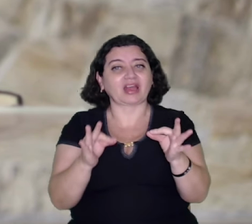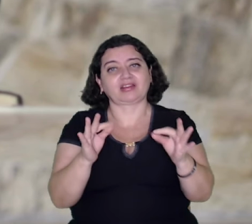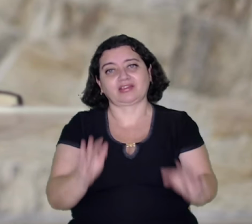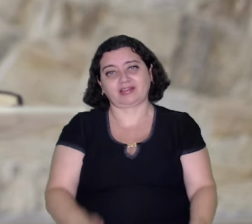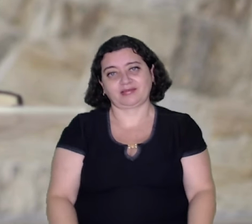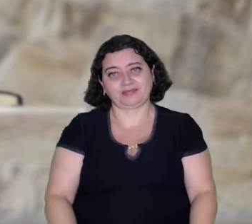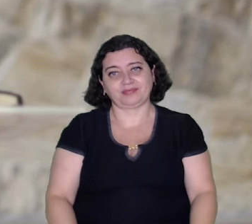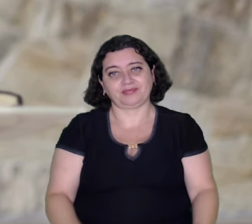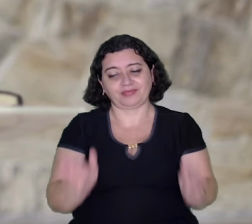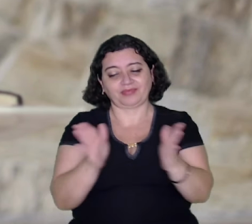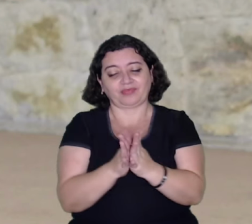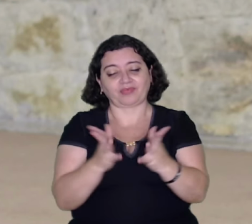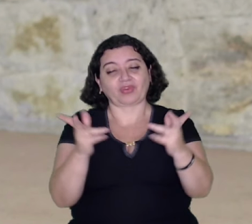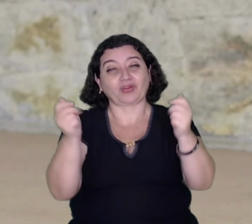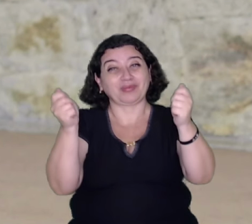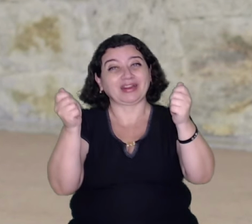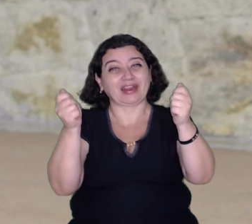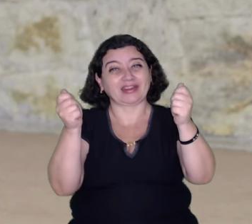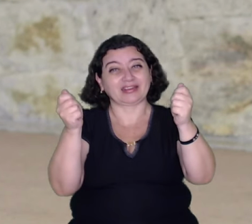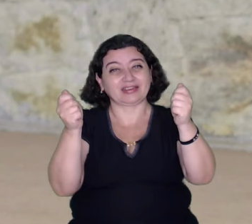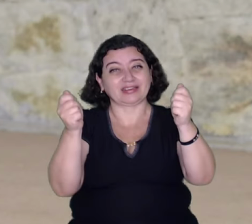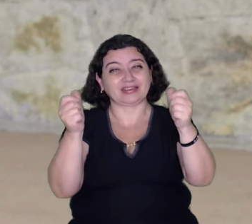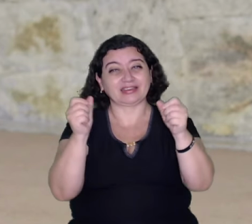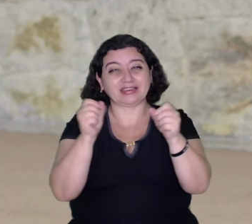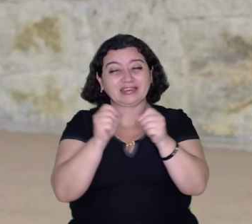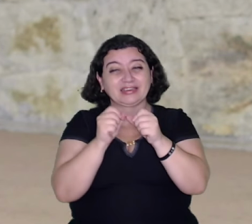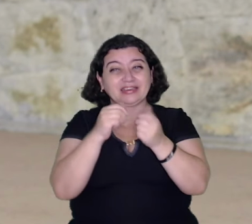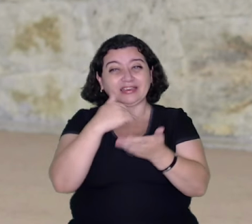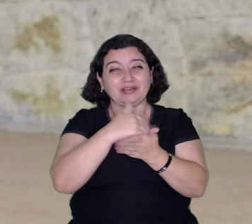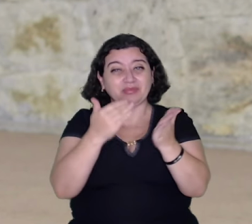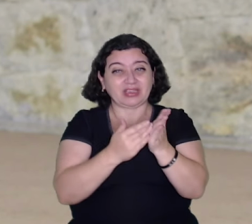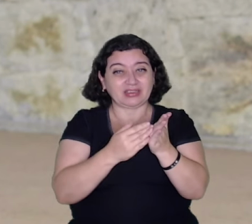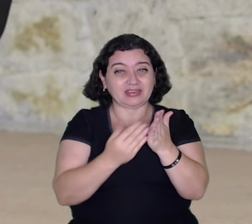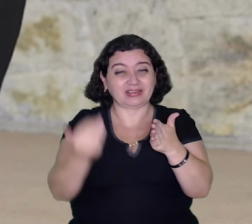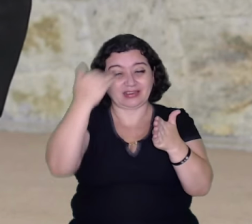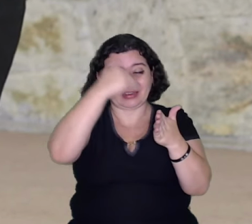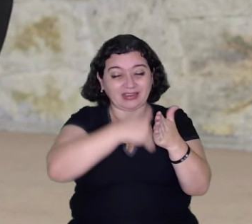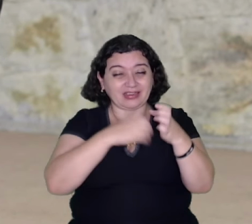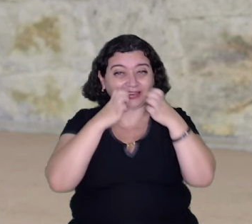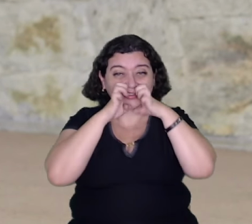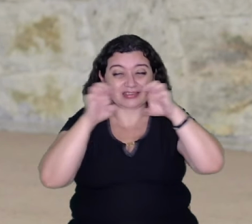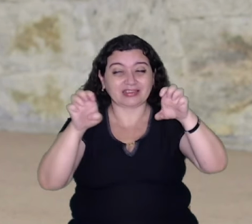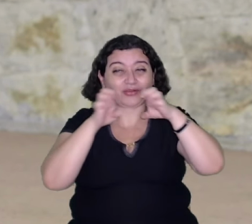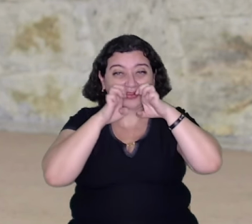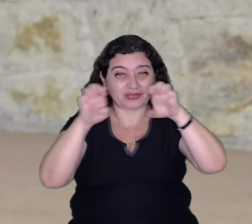O milagre, querido, ele faz parte do Evangelho.